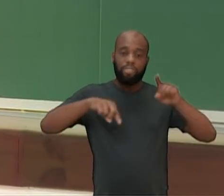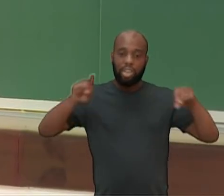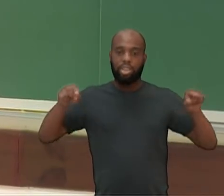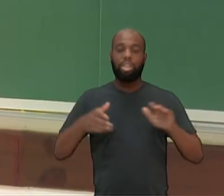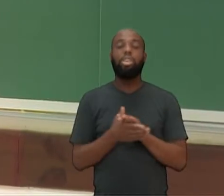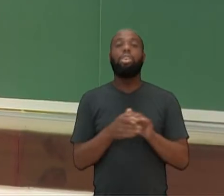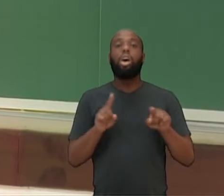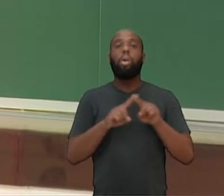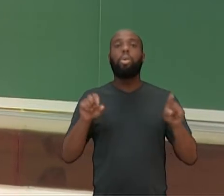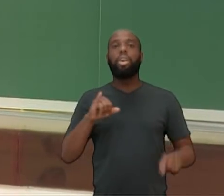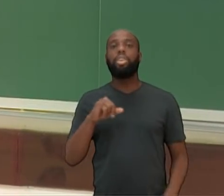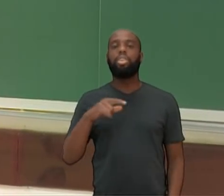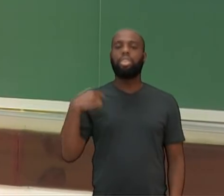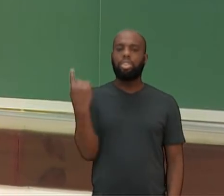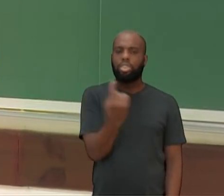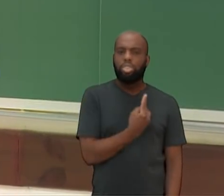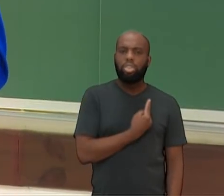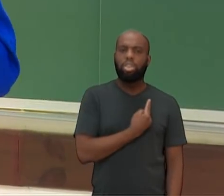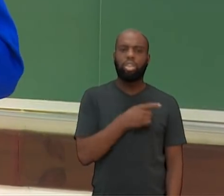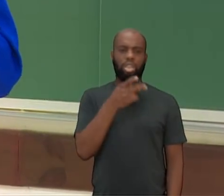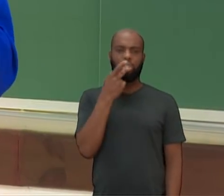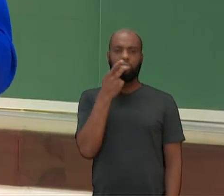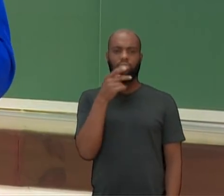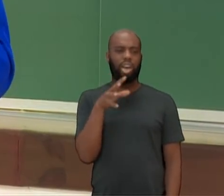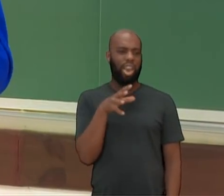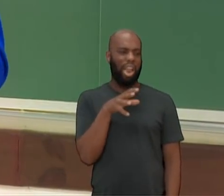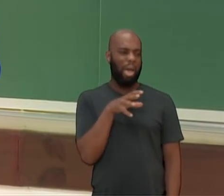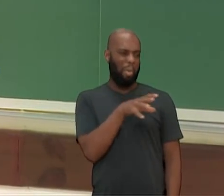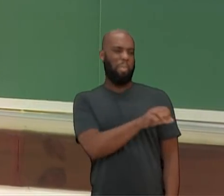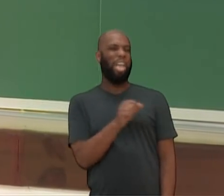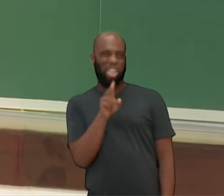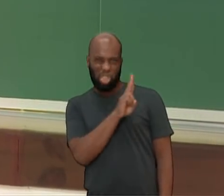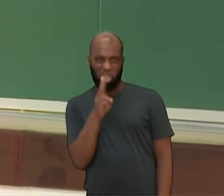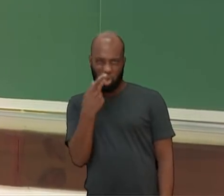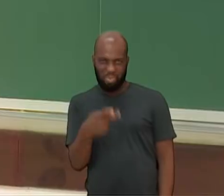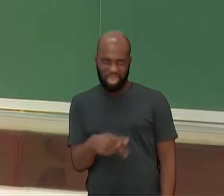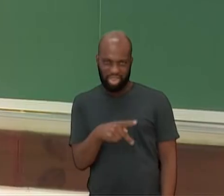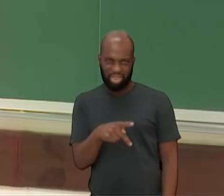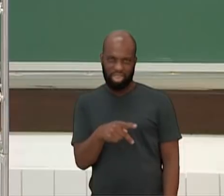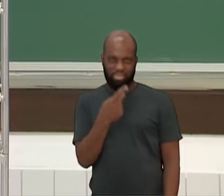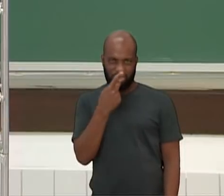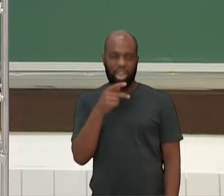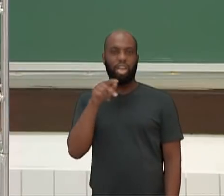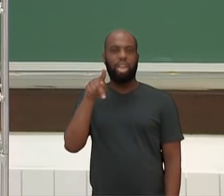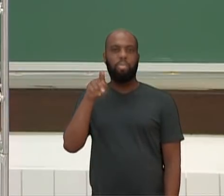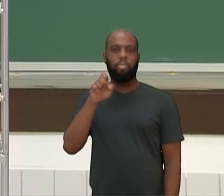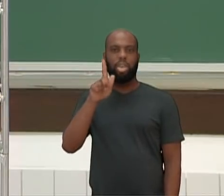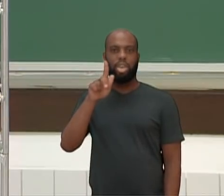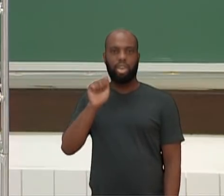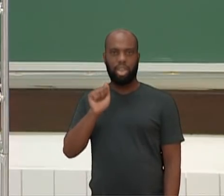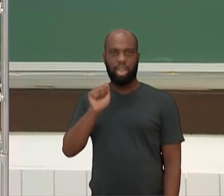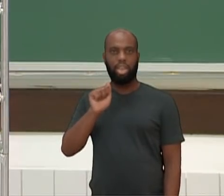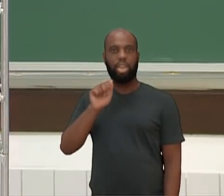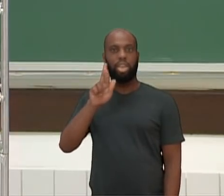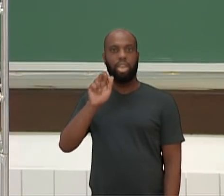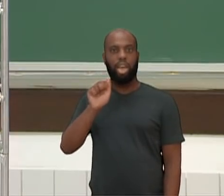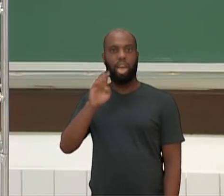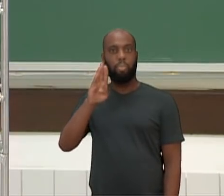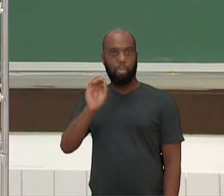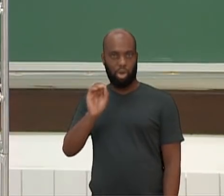se a gente chega lá para eles e fala pega rabo, eles não vão nem saber o que é. Então, cada local, cada cultura vai ter seu